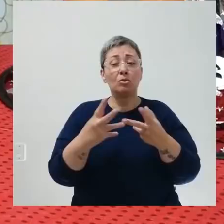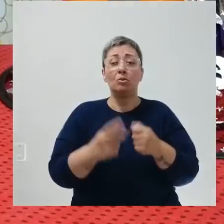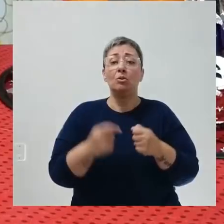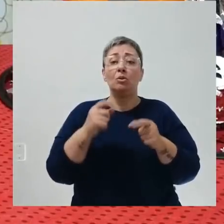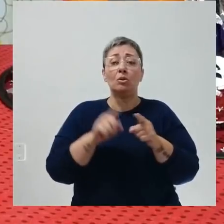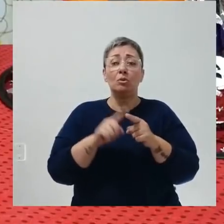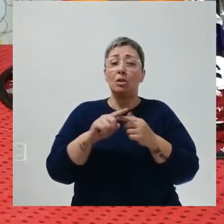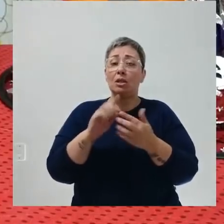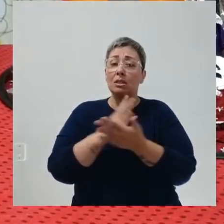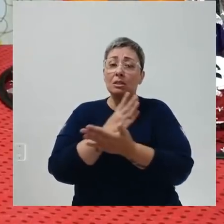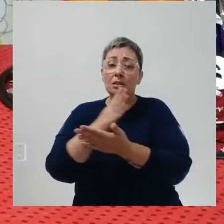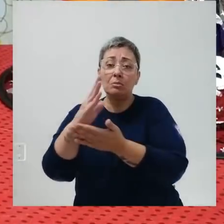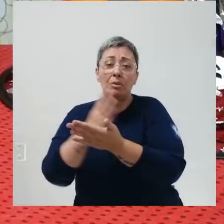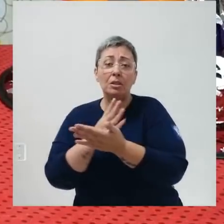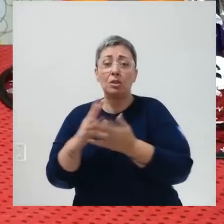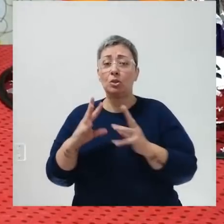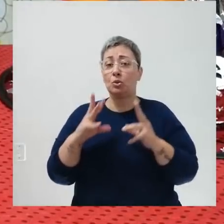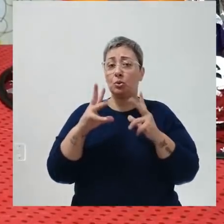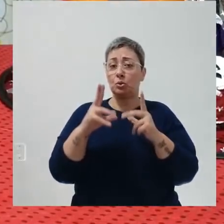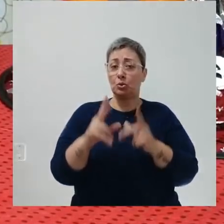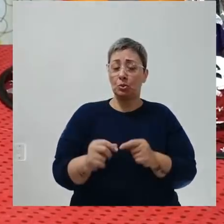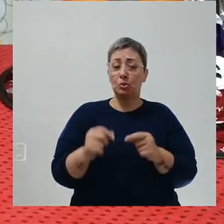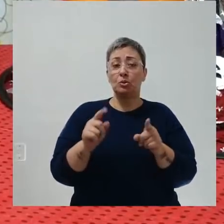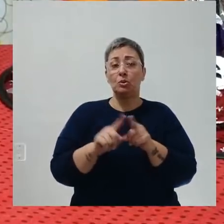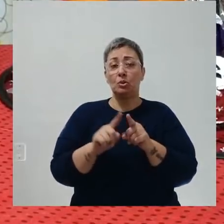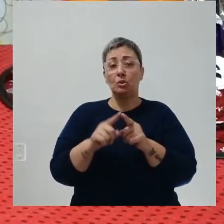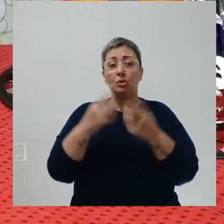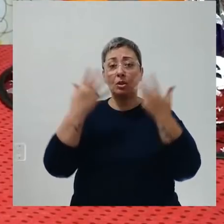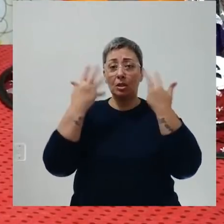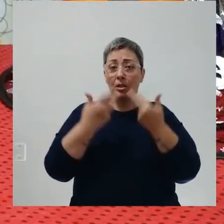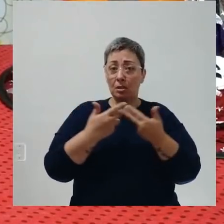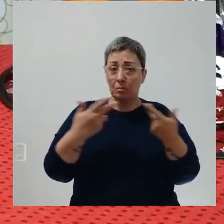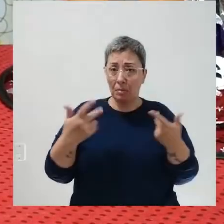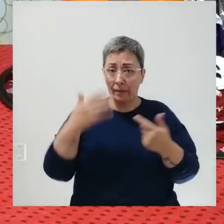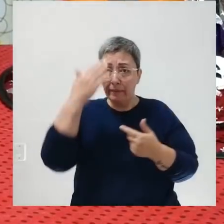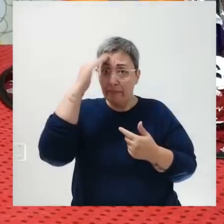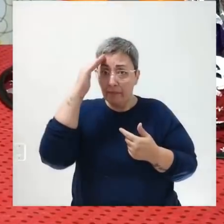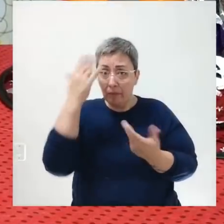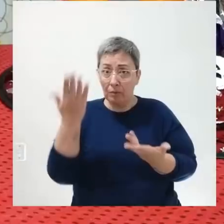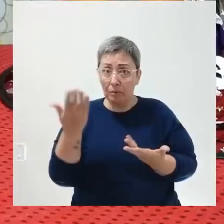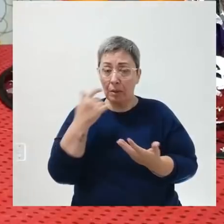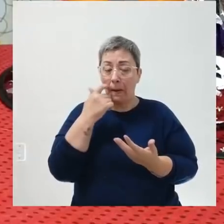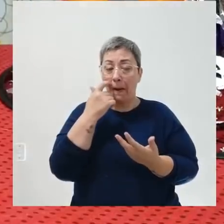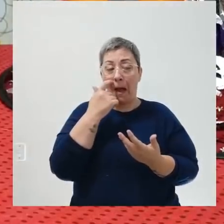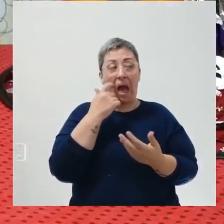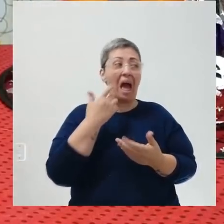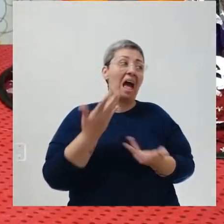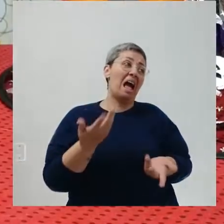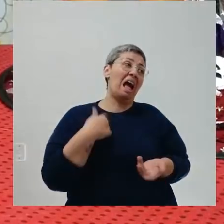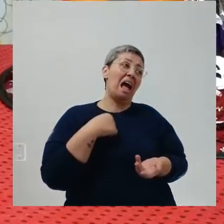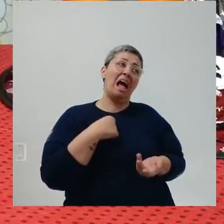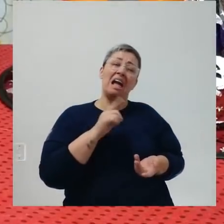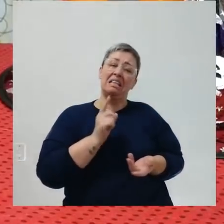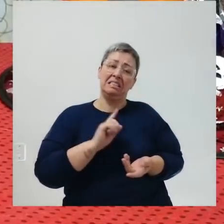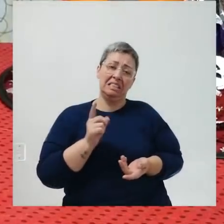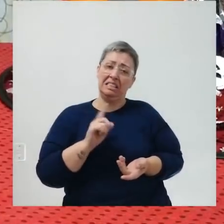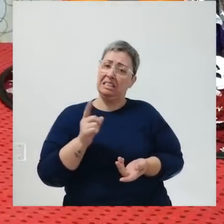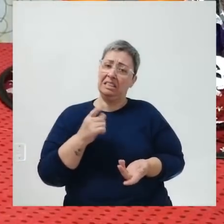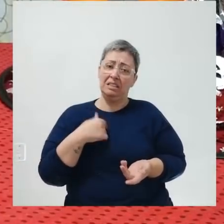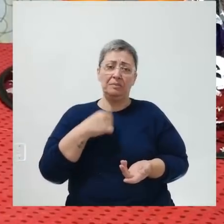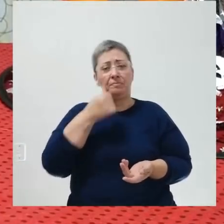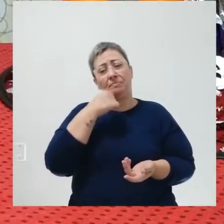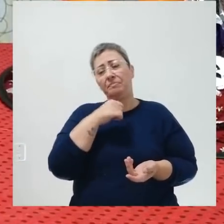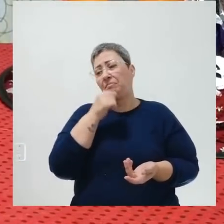extremamente separadinha para todos os animais, entendeu? Ah, não, mamãe, eu acho